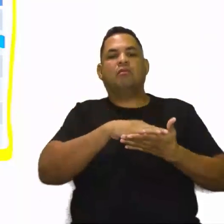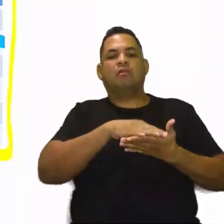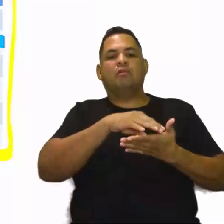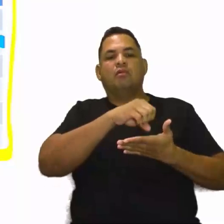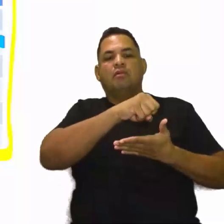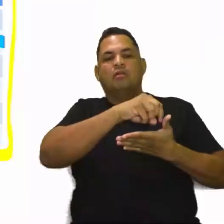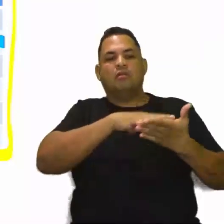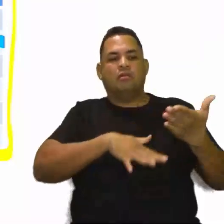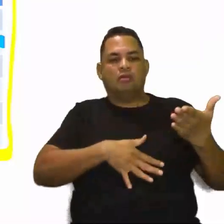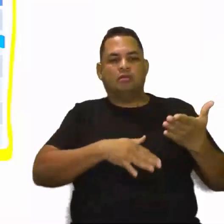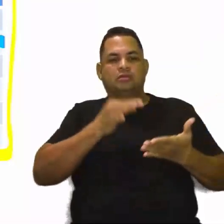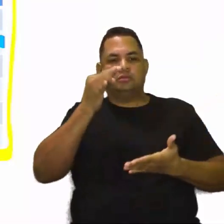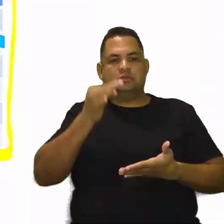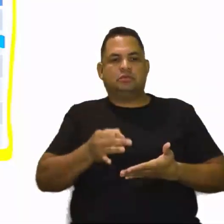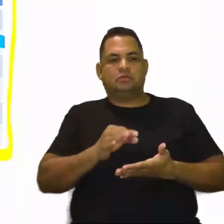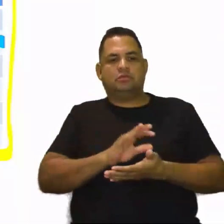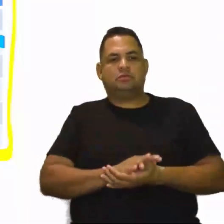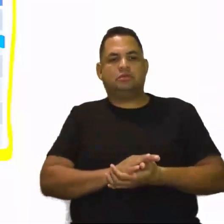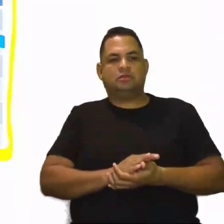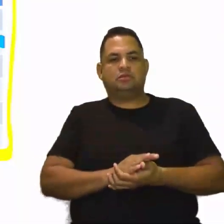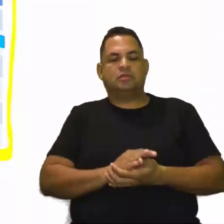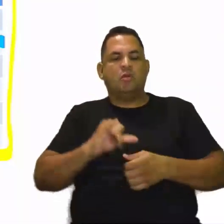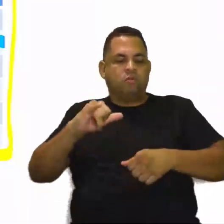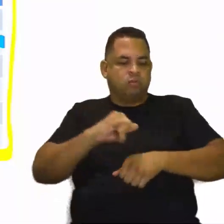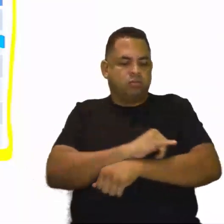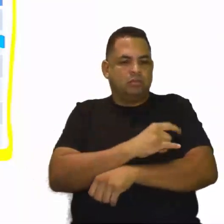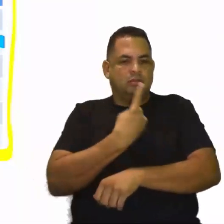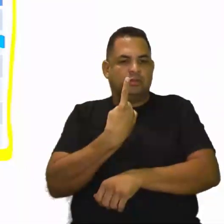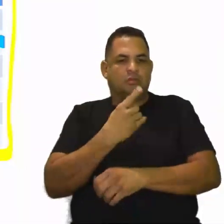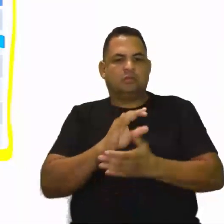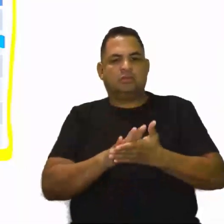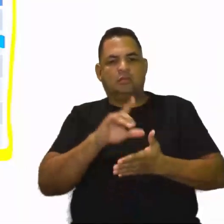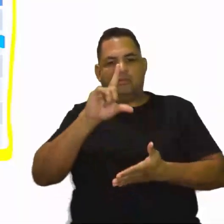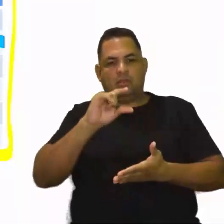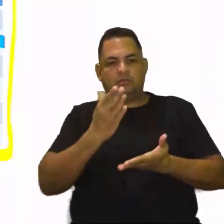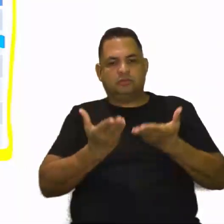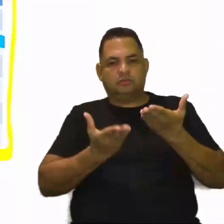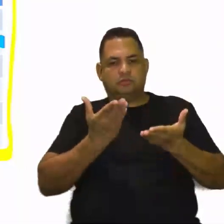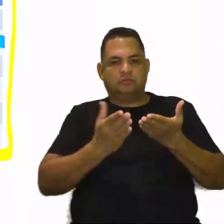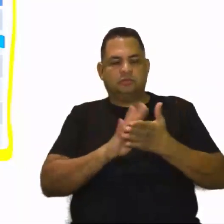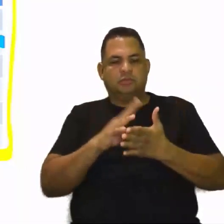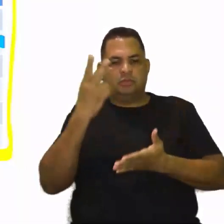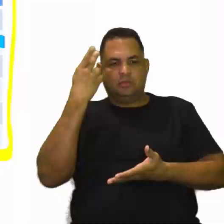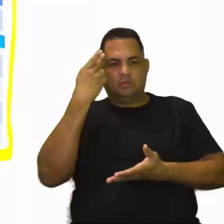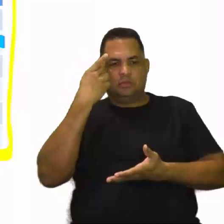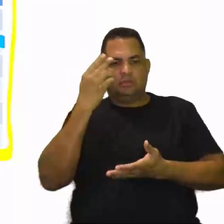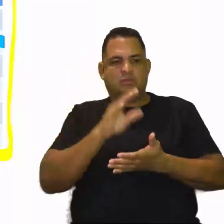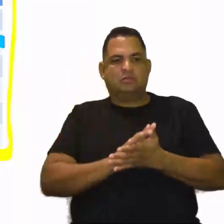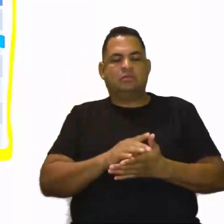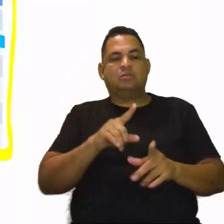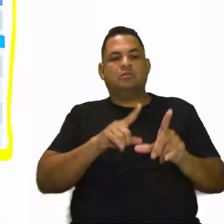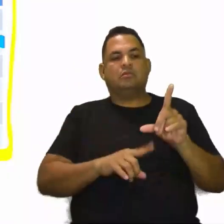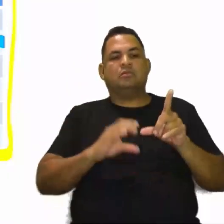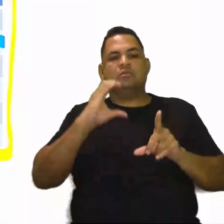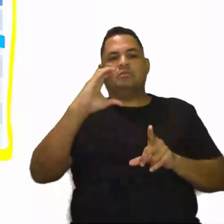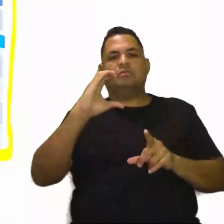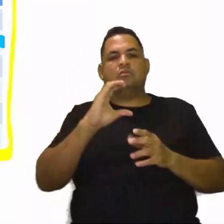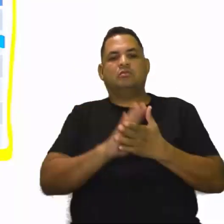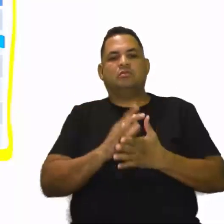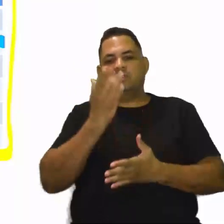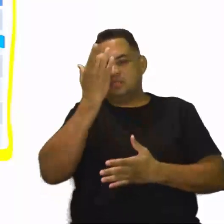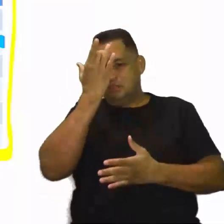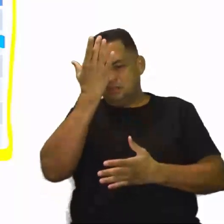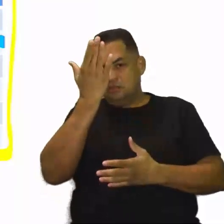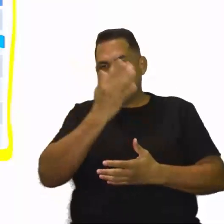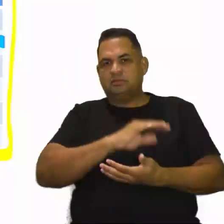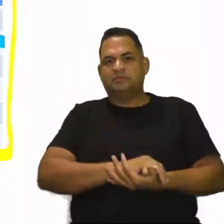correta? Qual que é? Obesidade grau 1, baixo peso e normal, letra C. Muito fácil